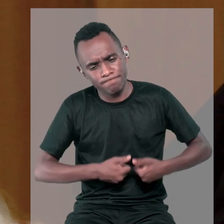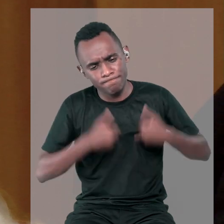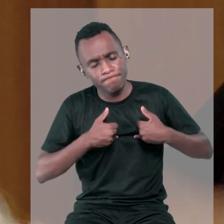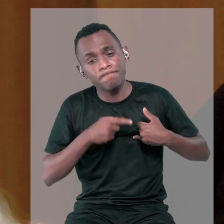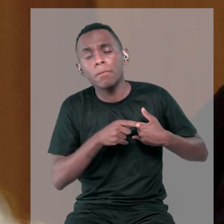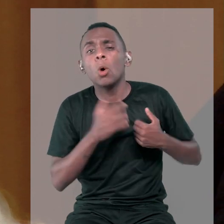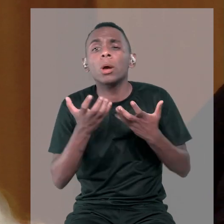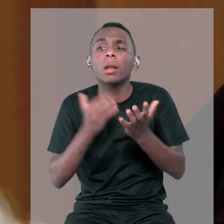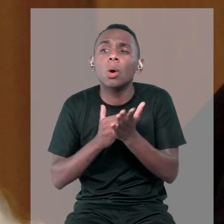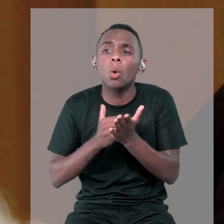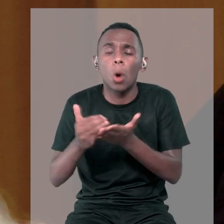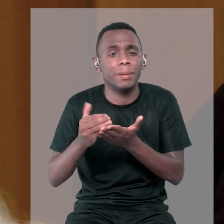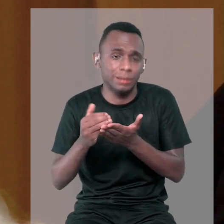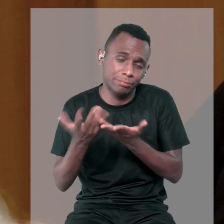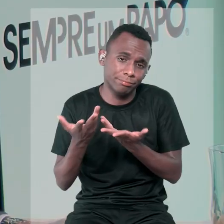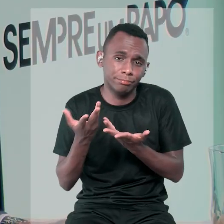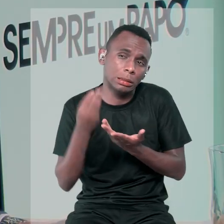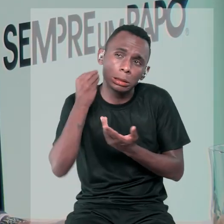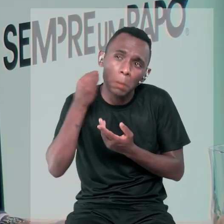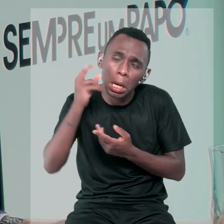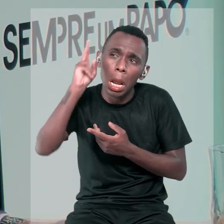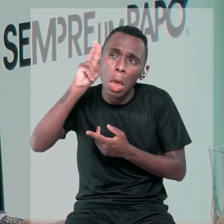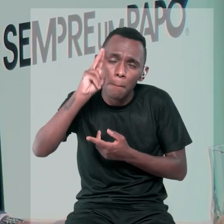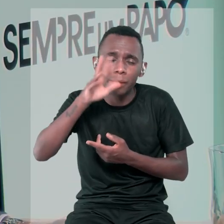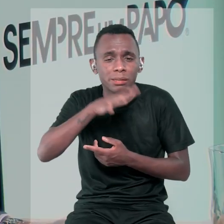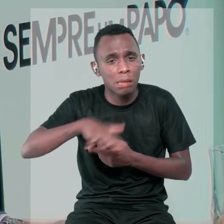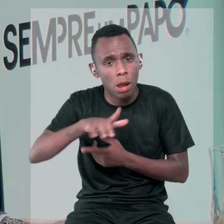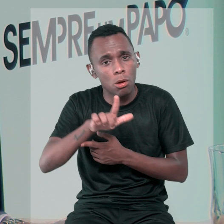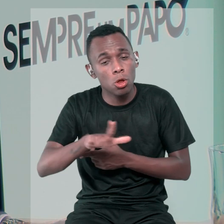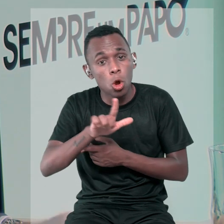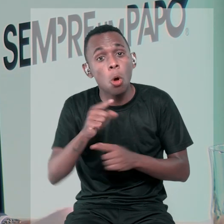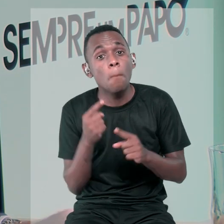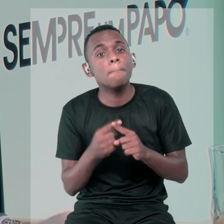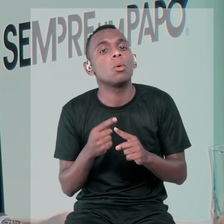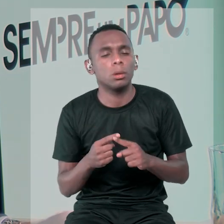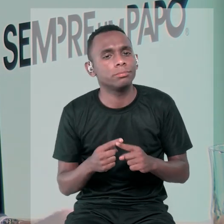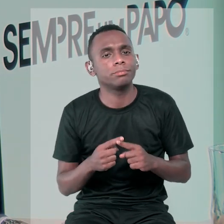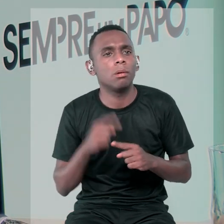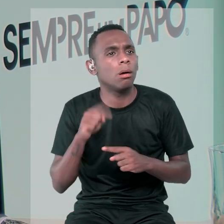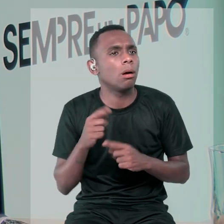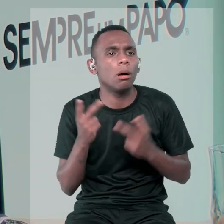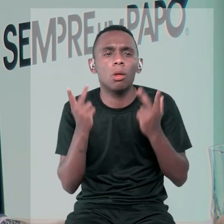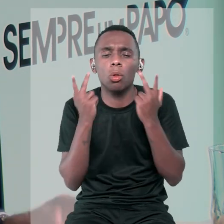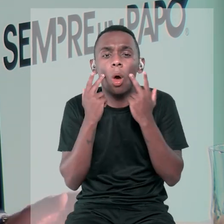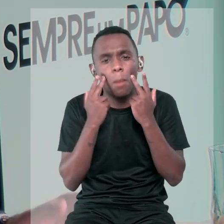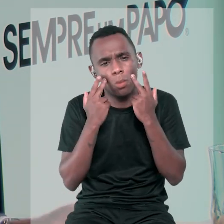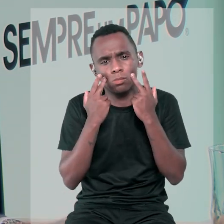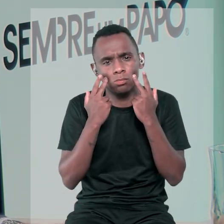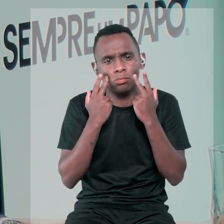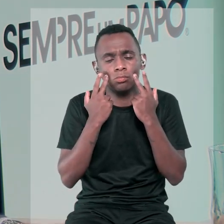com essa lembrança literária, porque é muito comum que nós sejamos, por